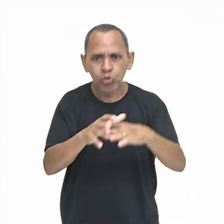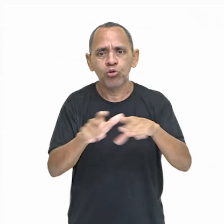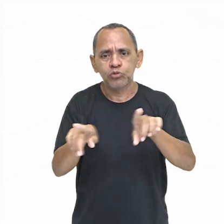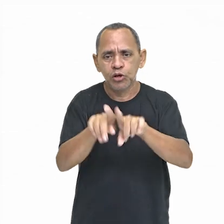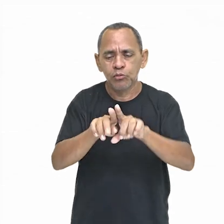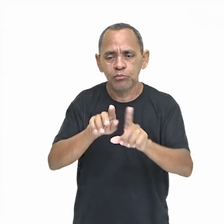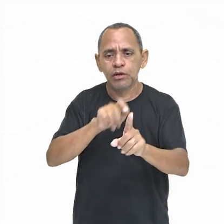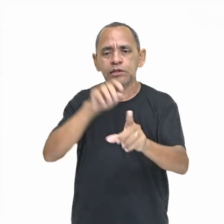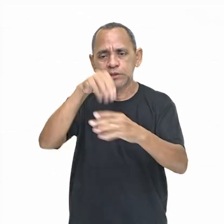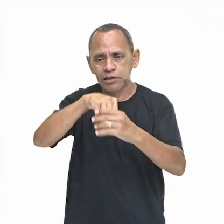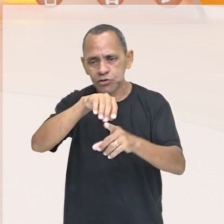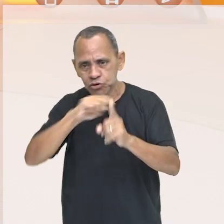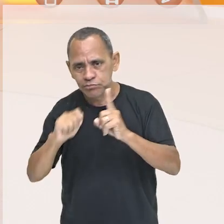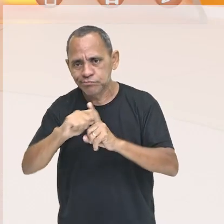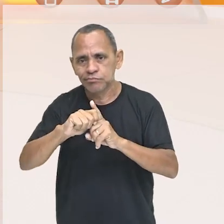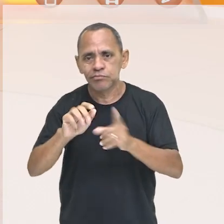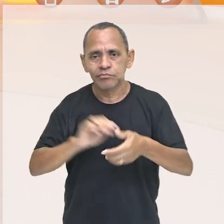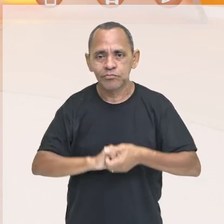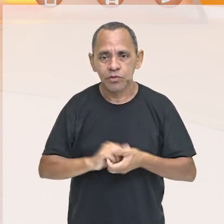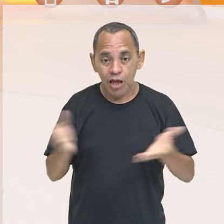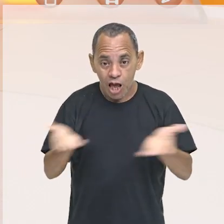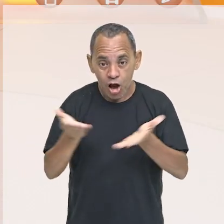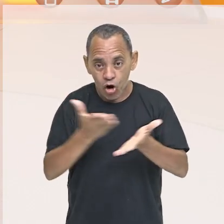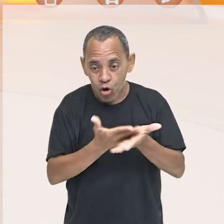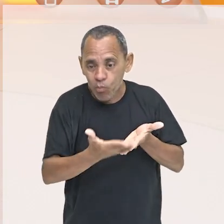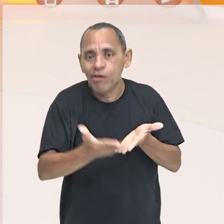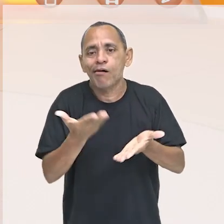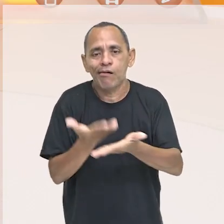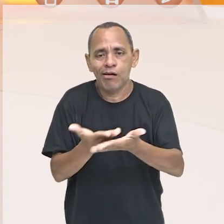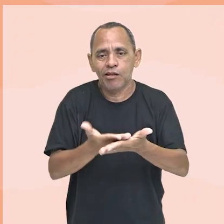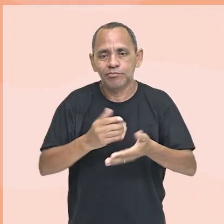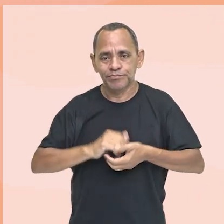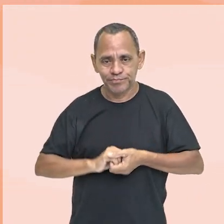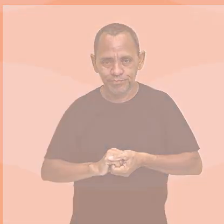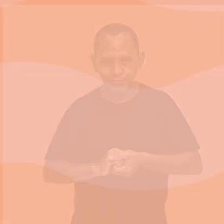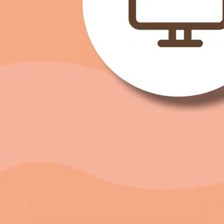e sociedade. Agora vamos para a nossa aula.